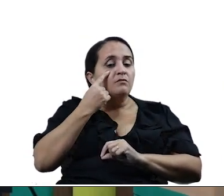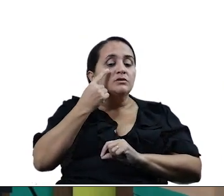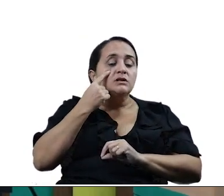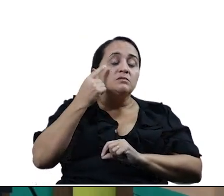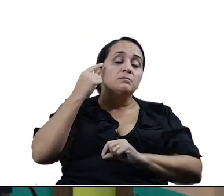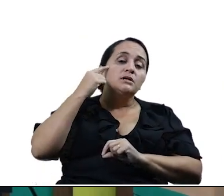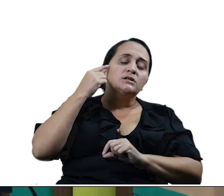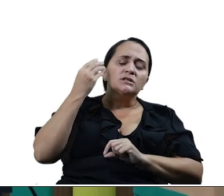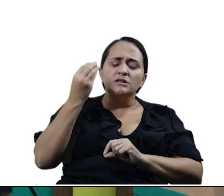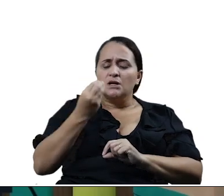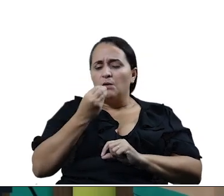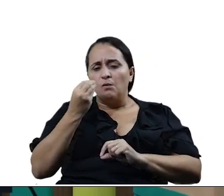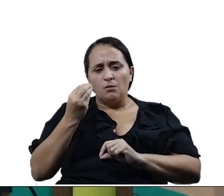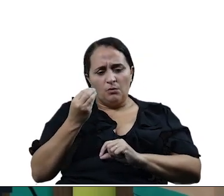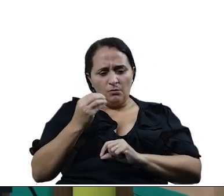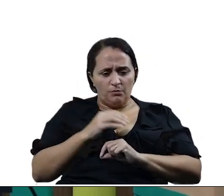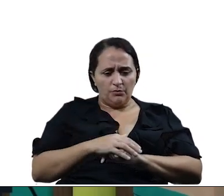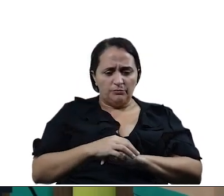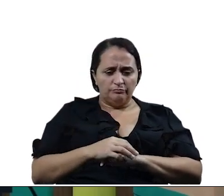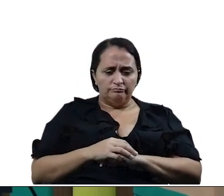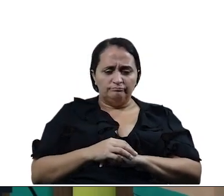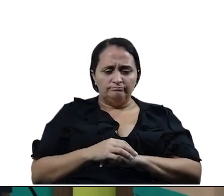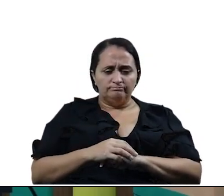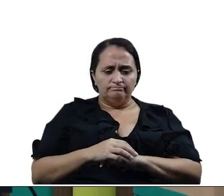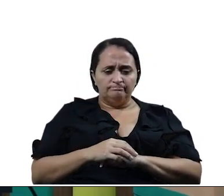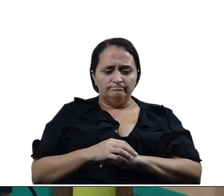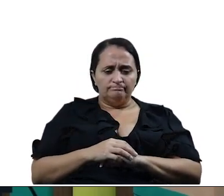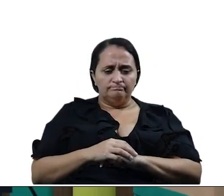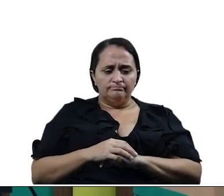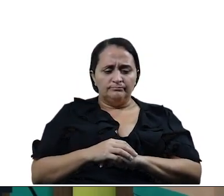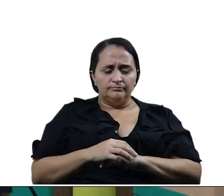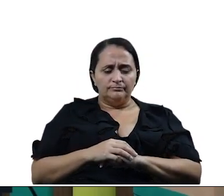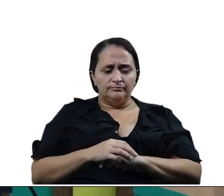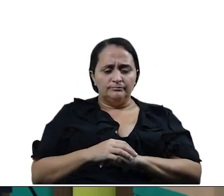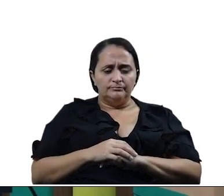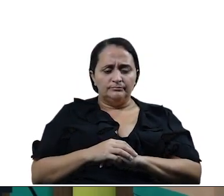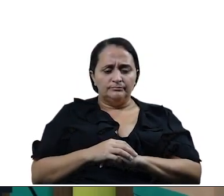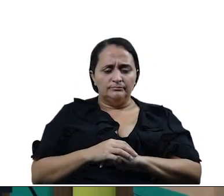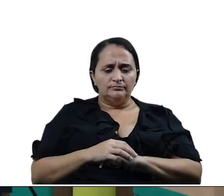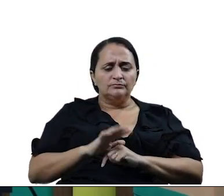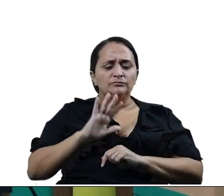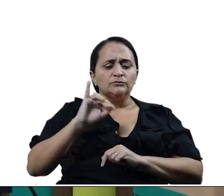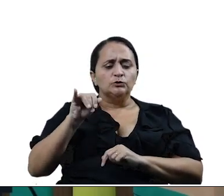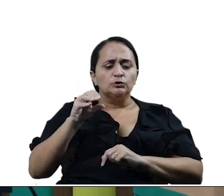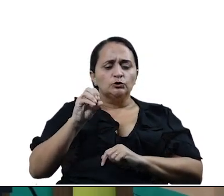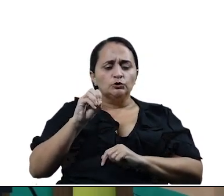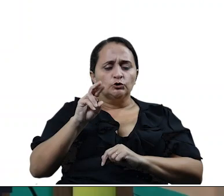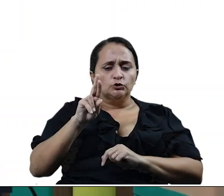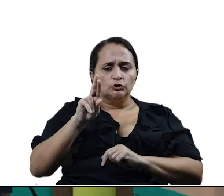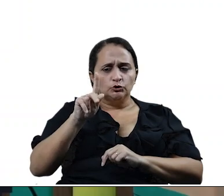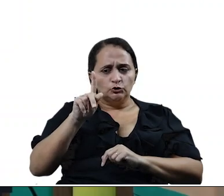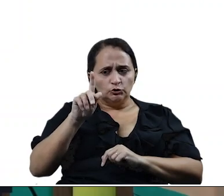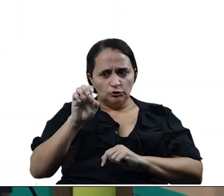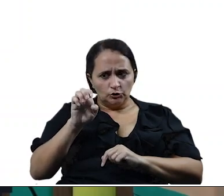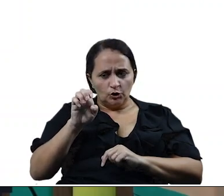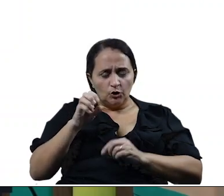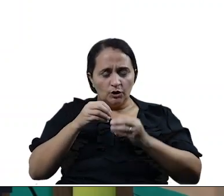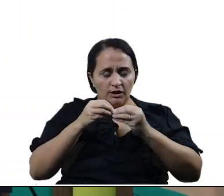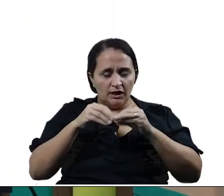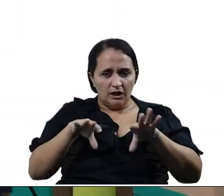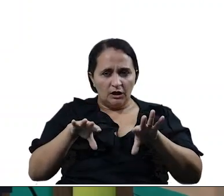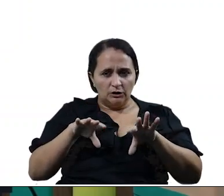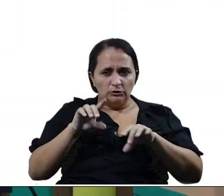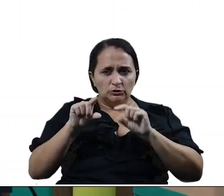Ora, muito importante. Bem, Jorge, ele gastou